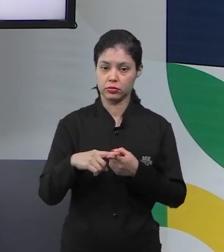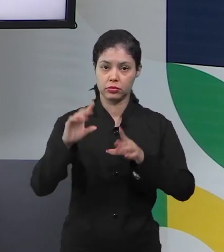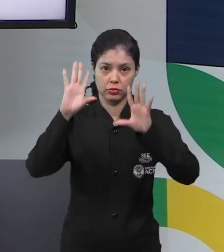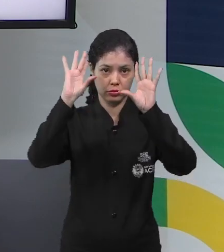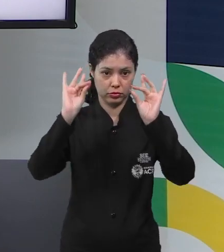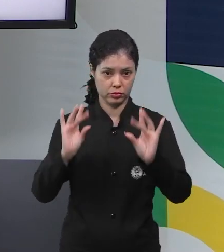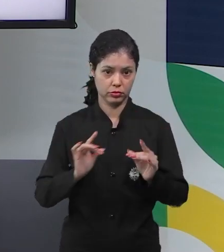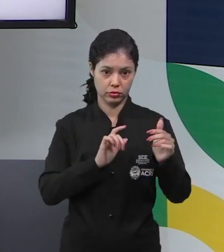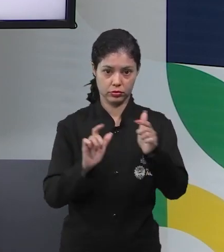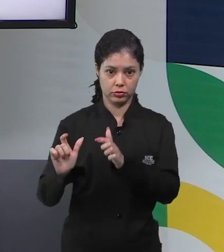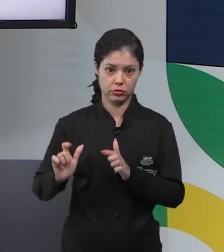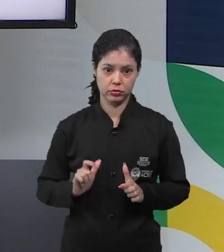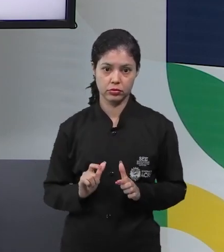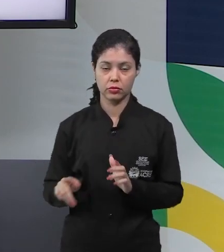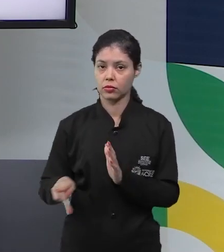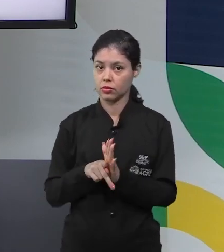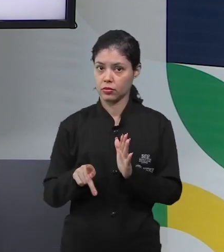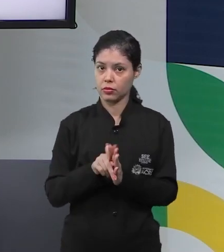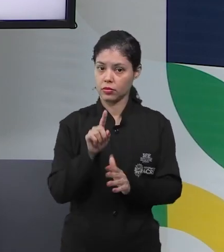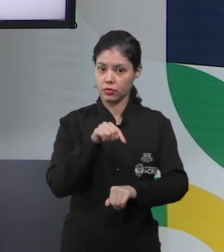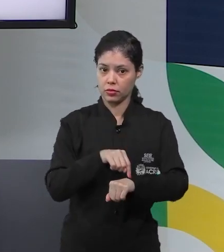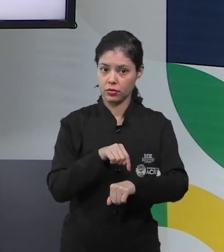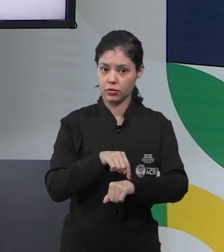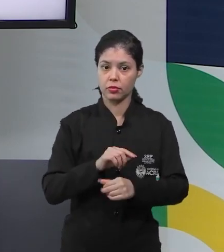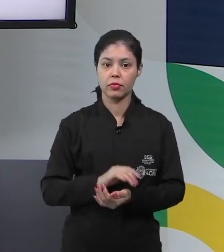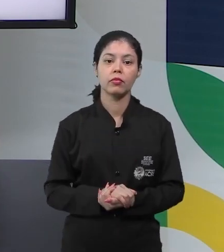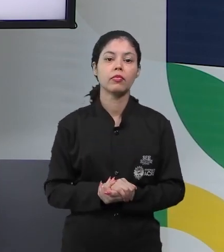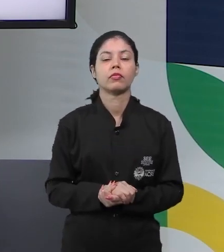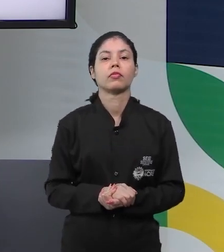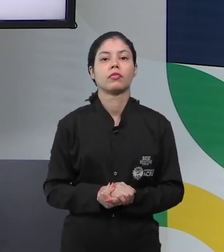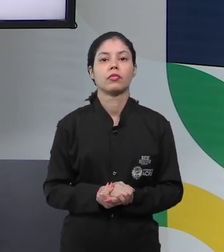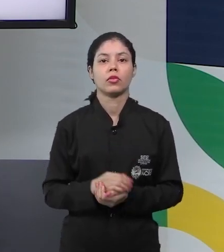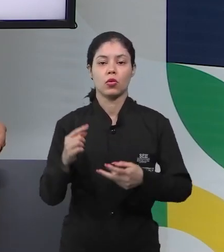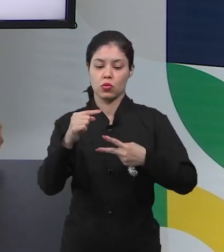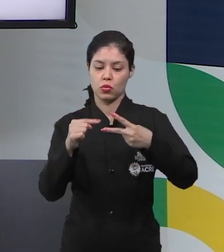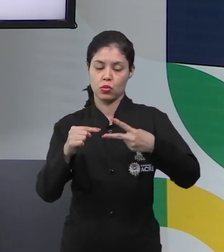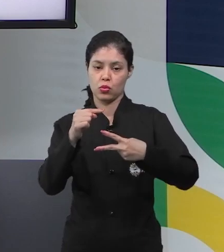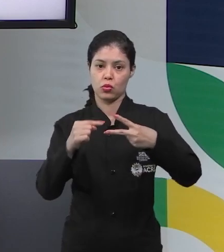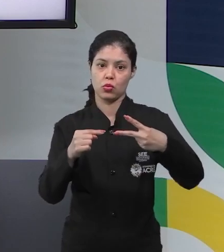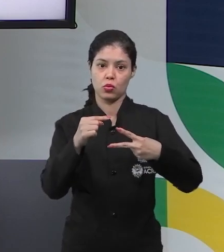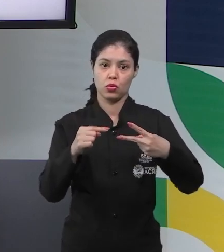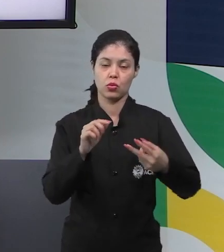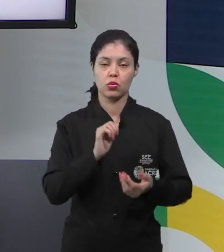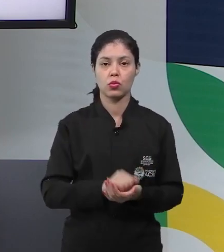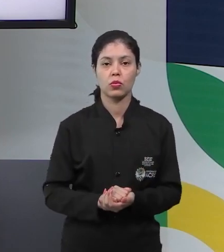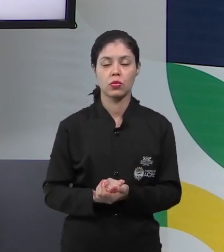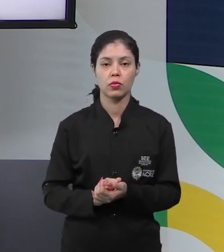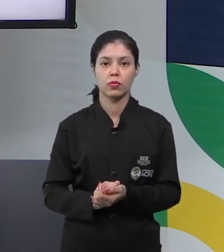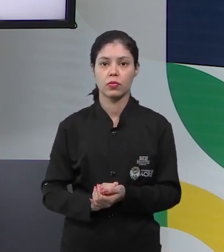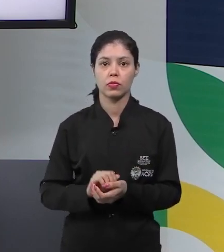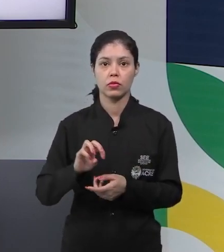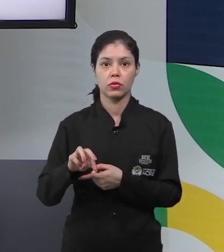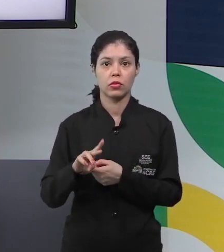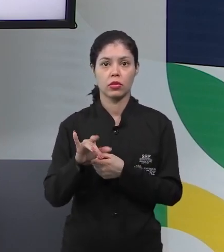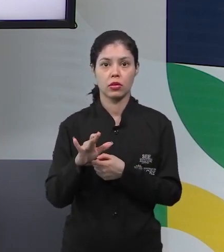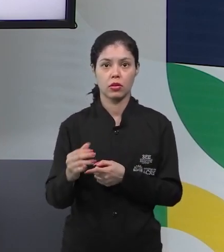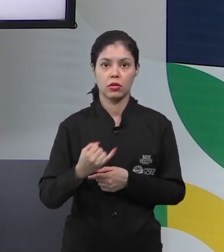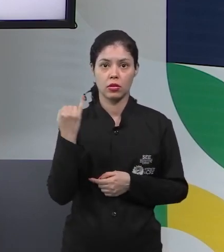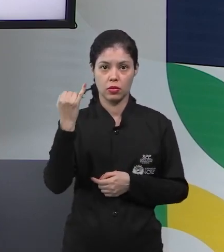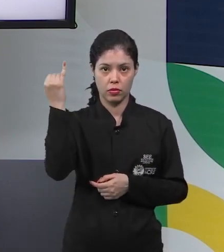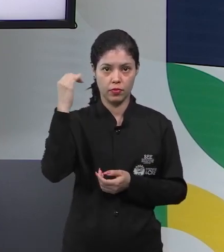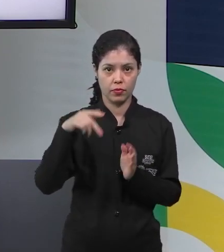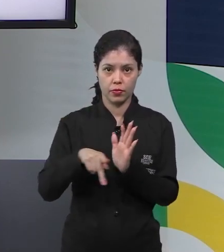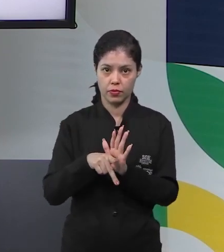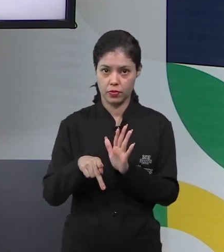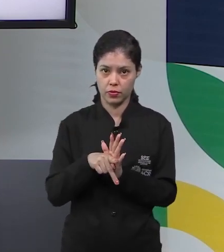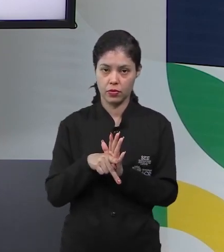do espaço e a outra porque trata do tempo. E o espaço e o tempo, segundo Immanuel Kant, são as duas formas puras